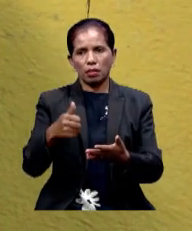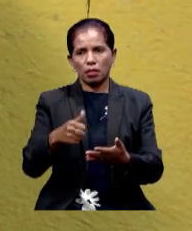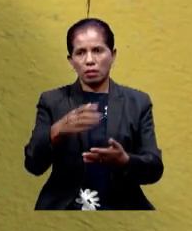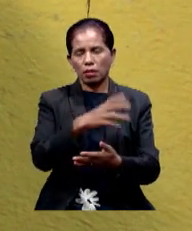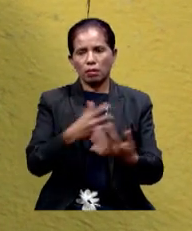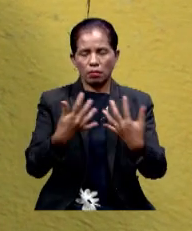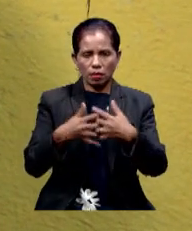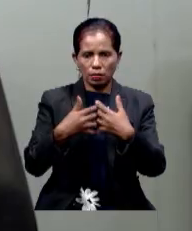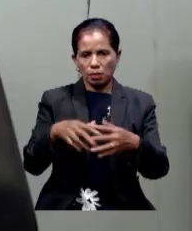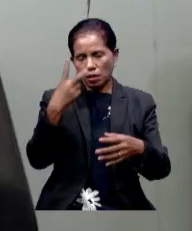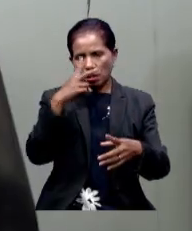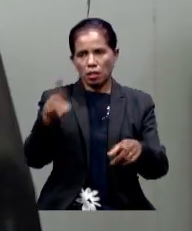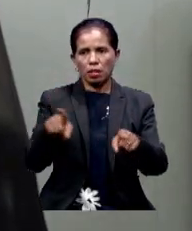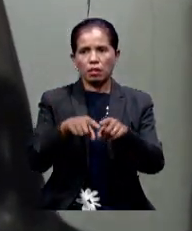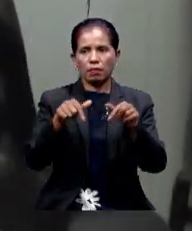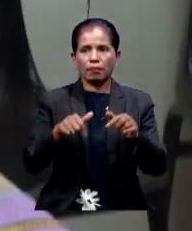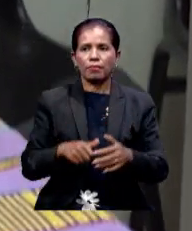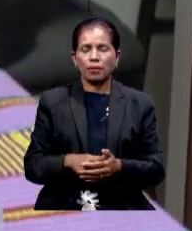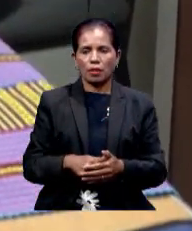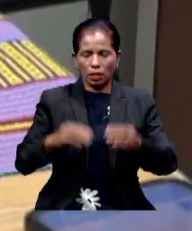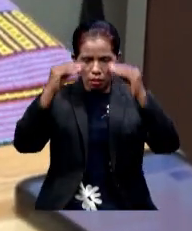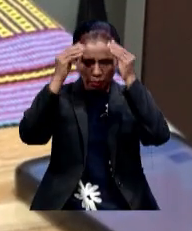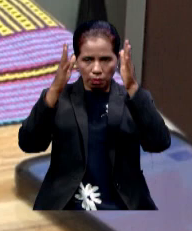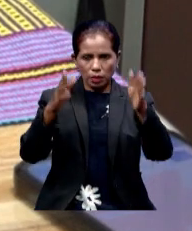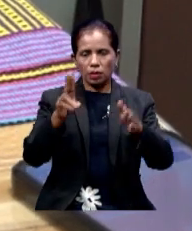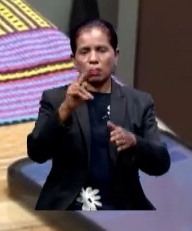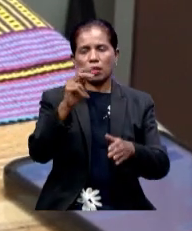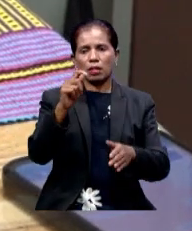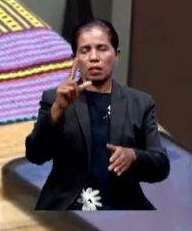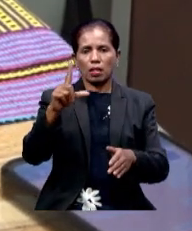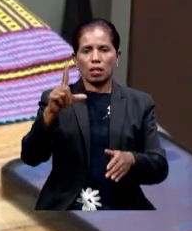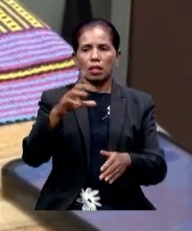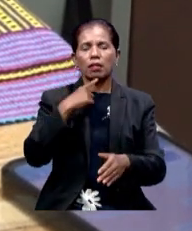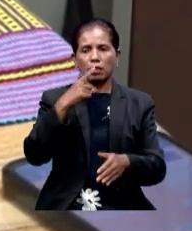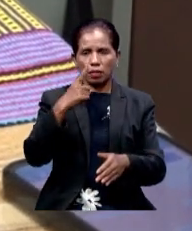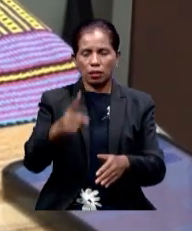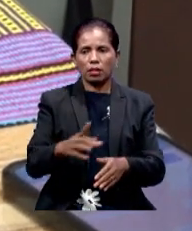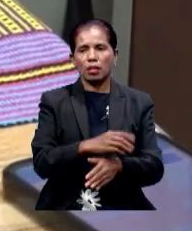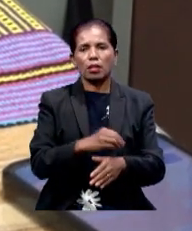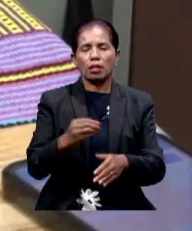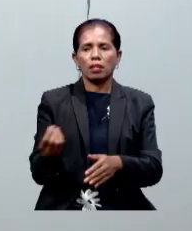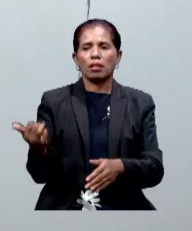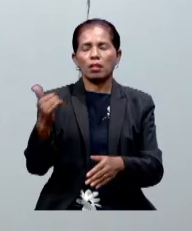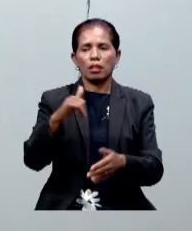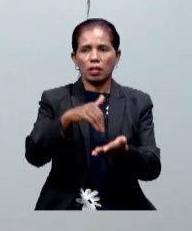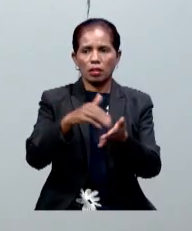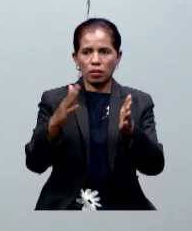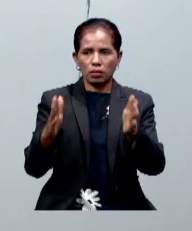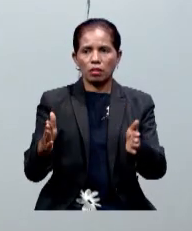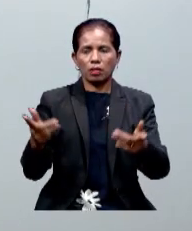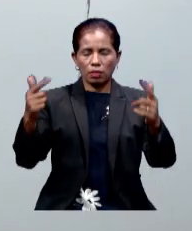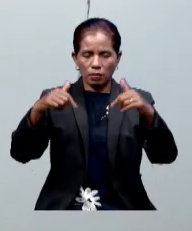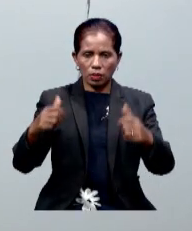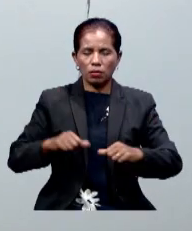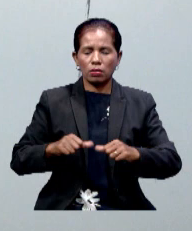jene ma kontis batena jene nune emos docente UNITL Eugenia Neves hateten durante ne estudante ne be mak mai